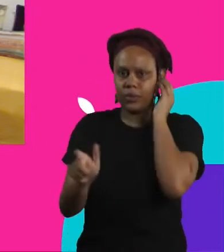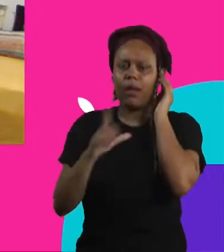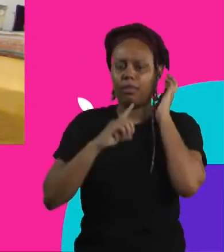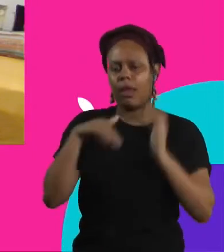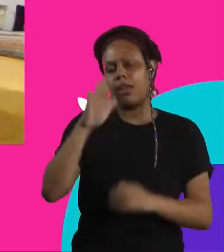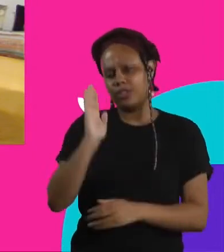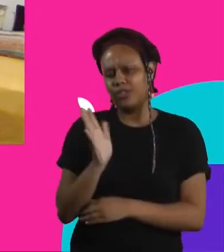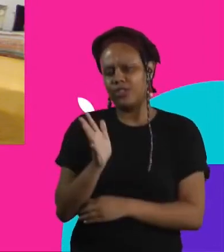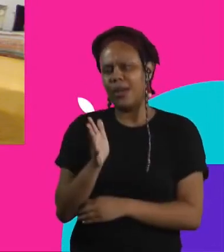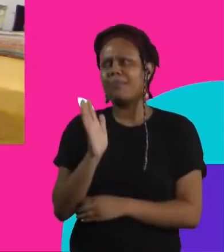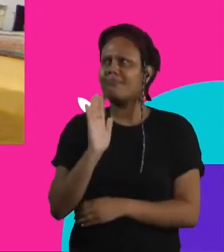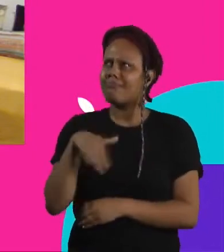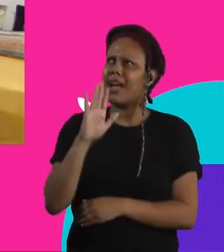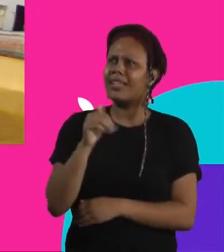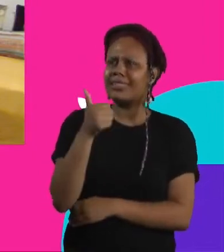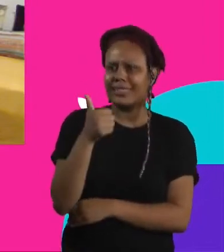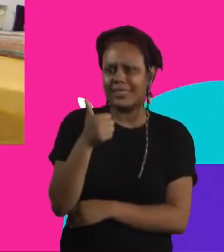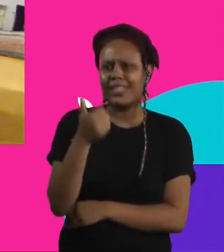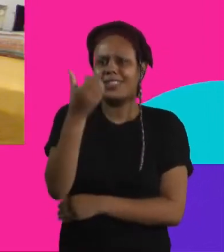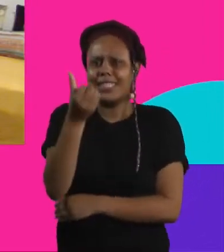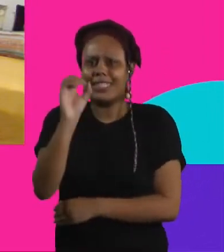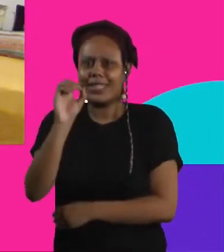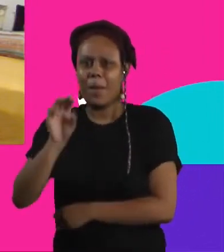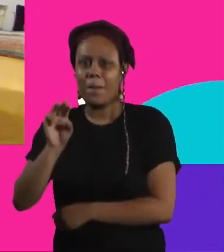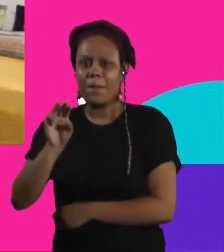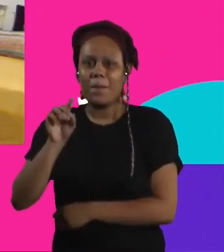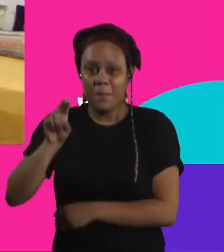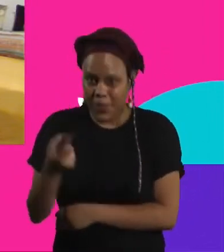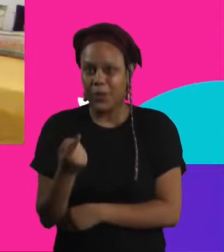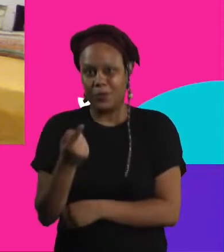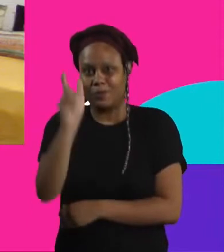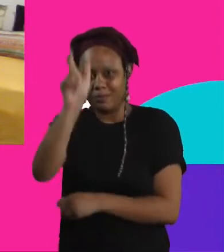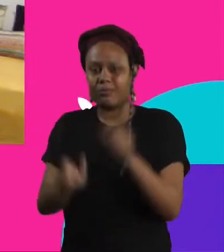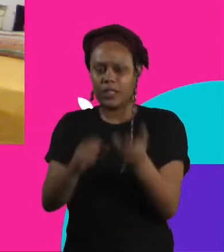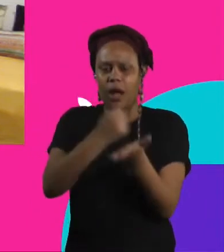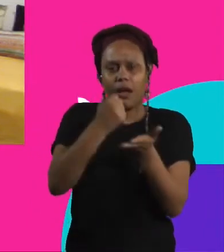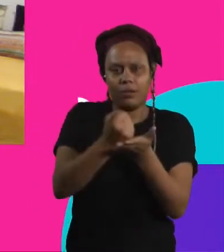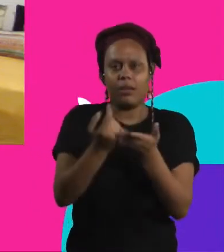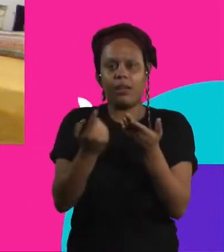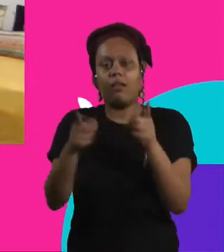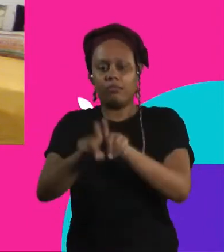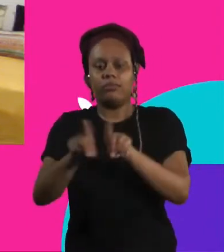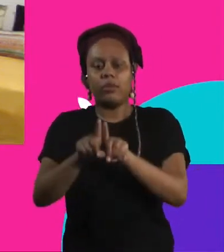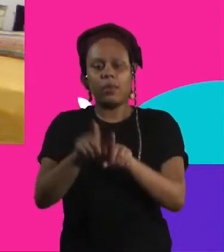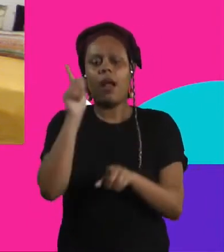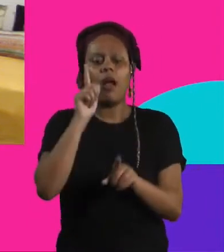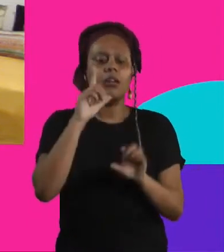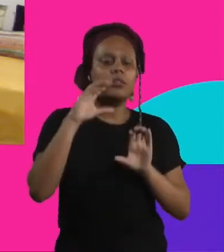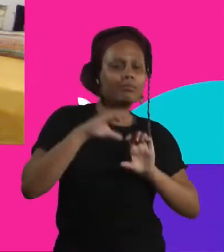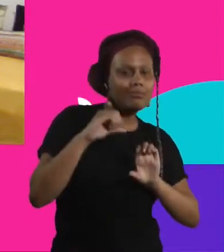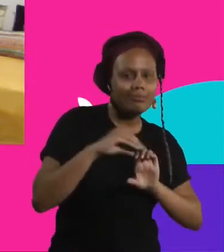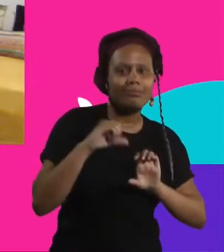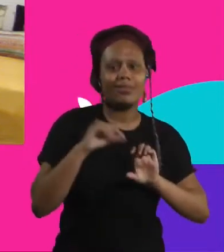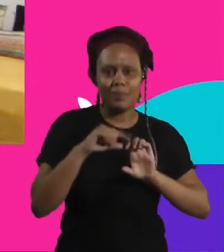pessoas cadastradas, onde a gente também ajuda essas pessoas a se capacitarem, não só para conseguir emprego, mas para empreender, trabalhar por conta própria,